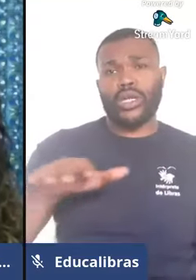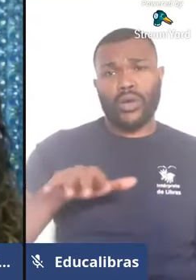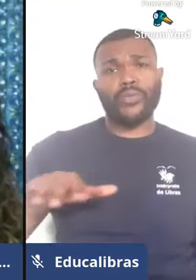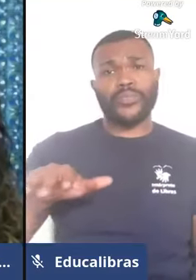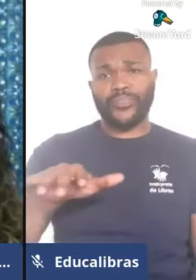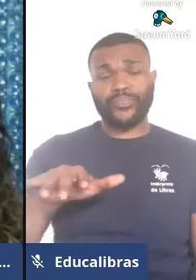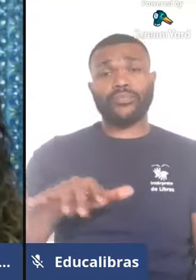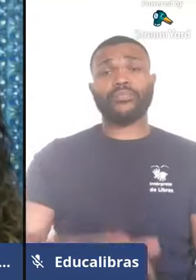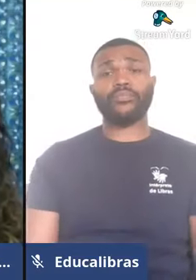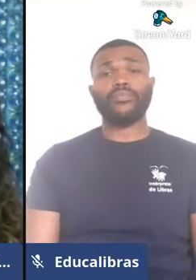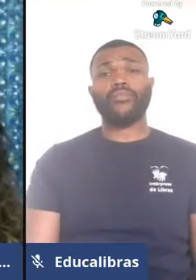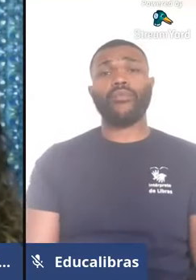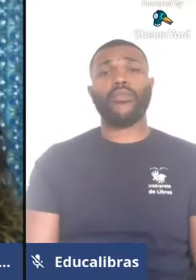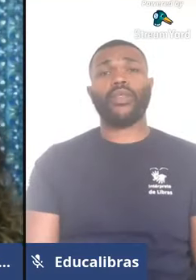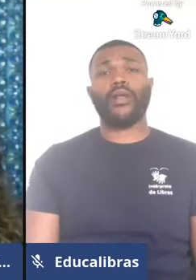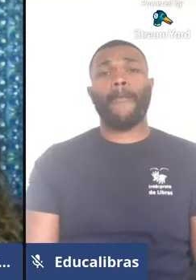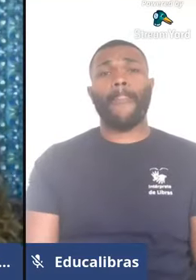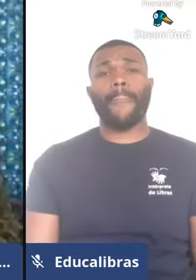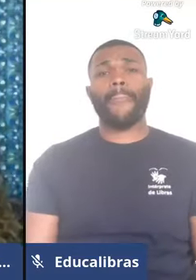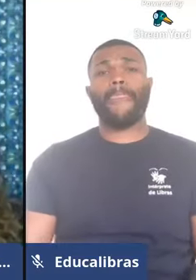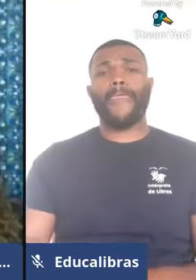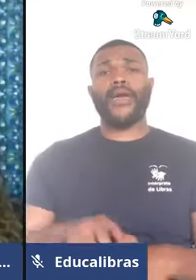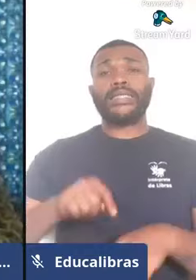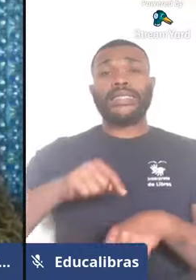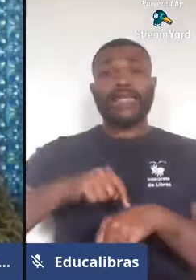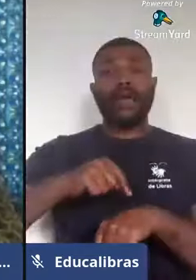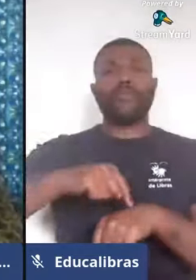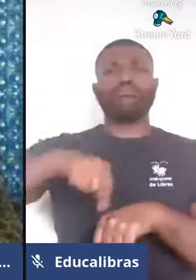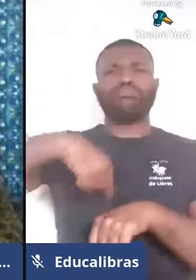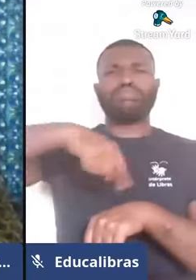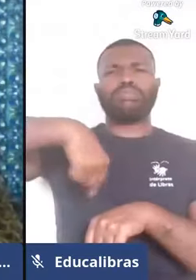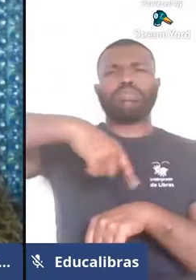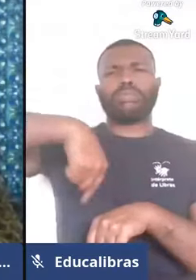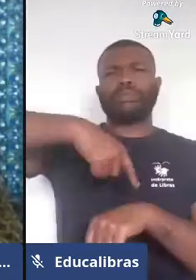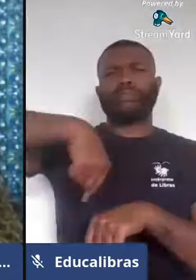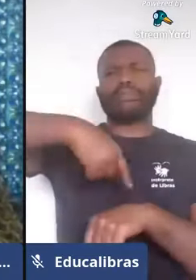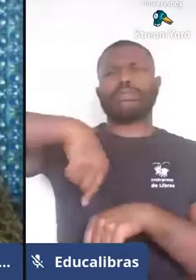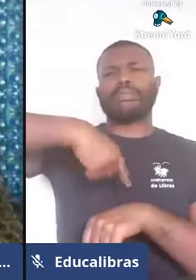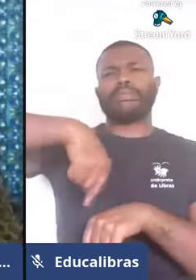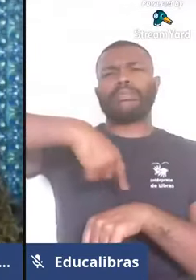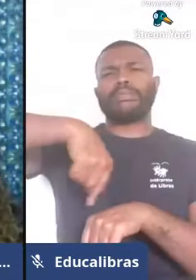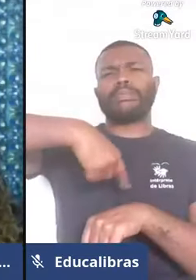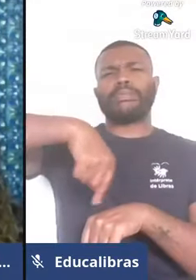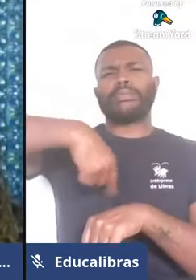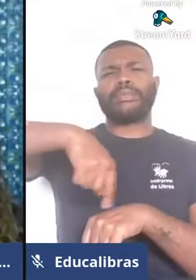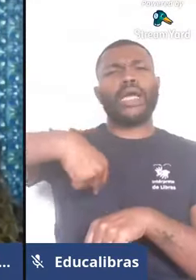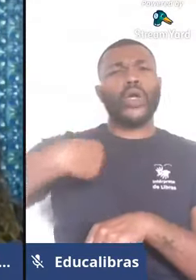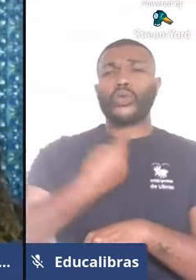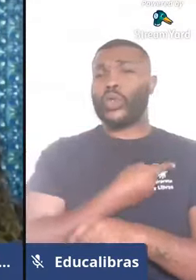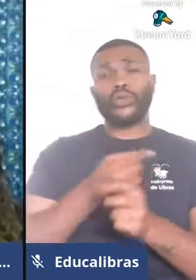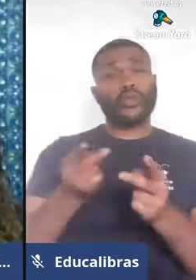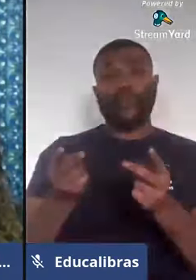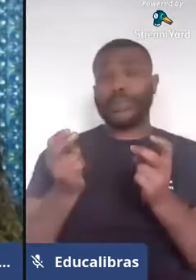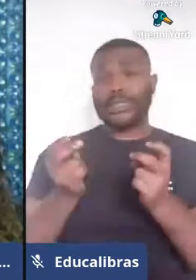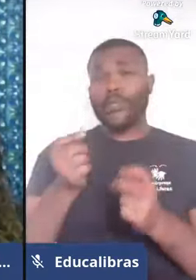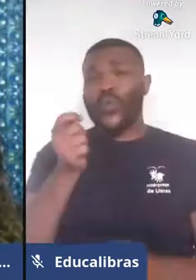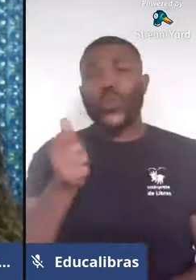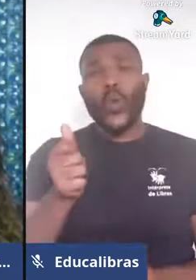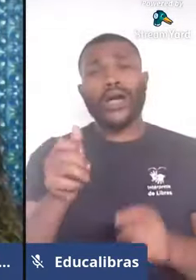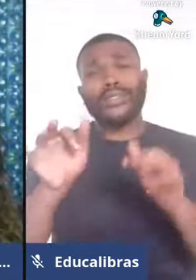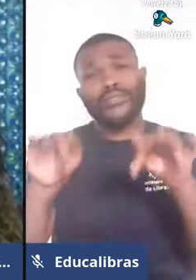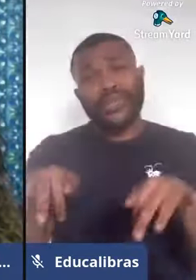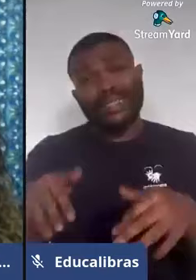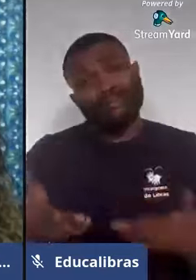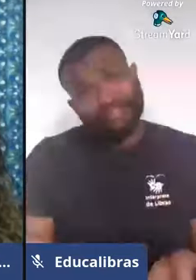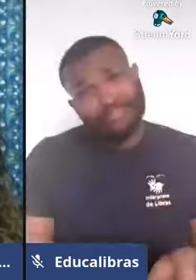Nisso, a gente tem, o tempo corre, o tempo voa, que a gente nem vê passar. Nós já estamos chegando meio no final.